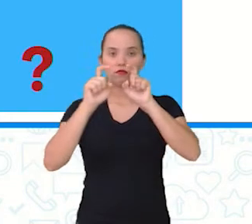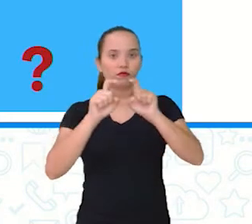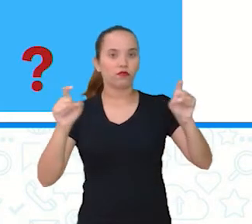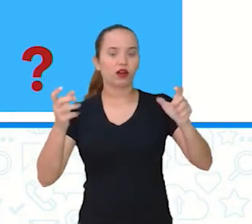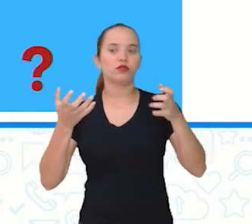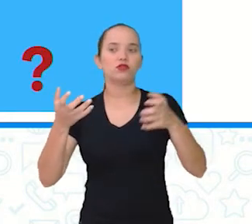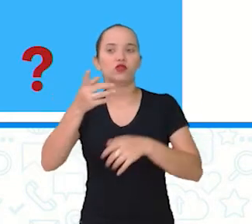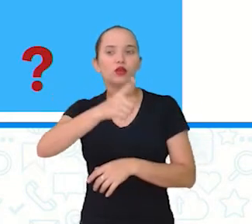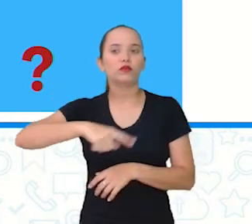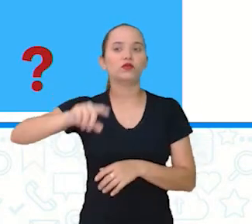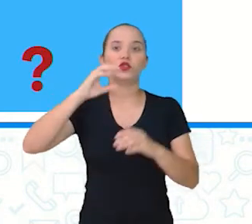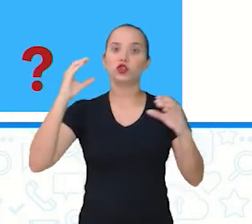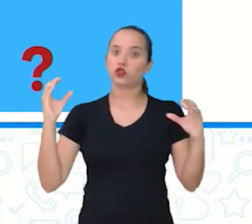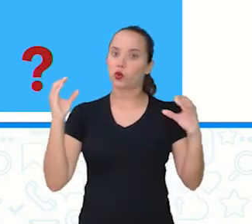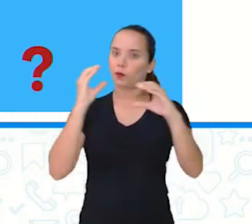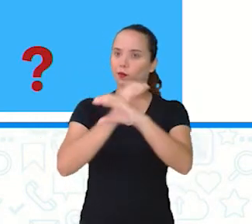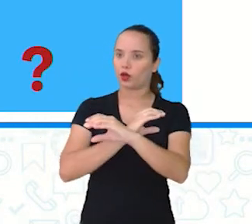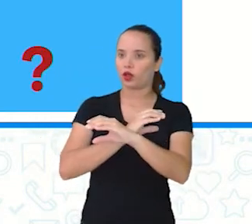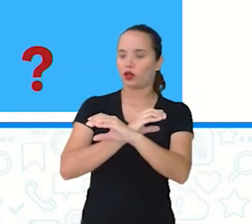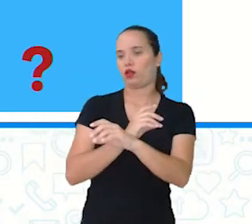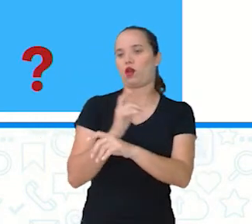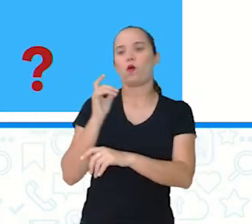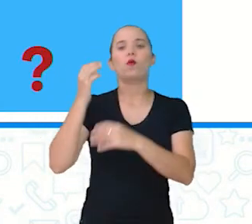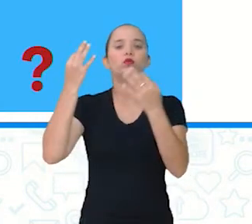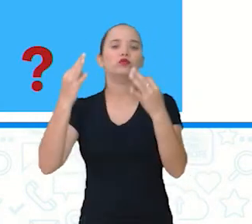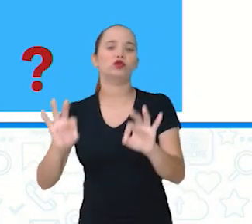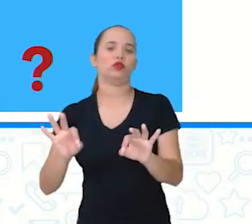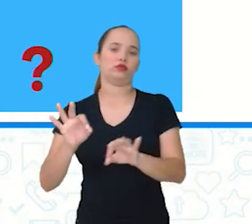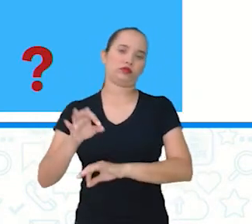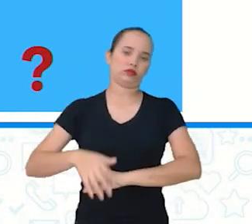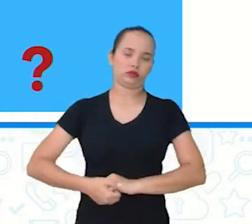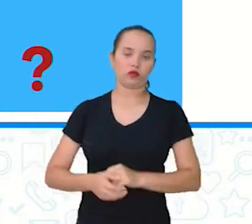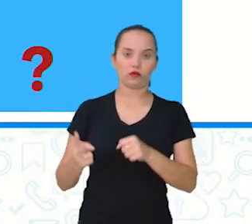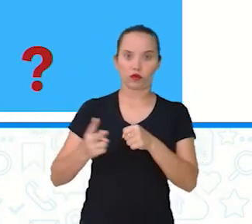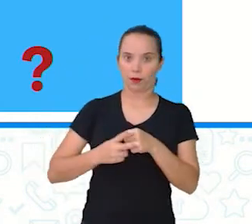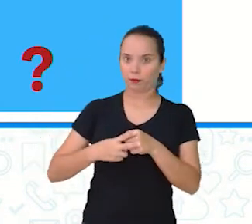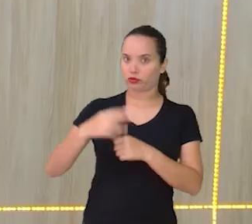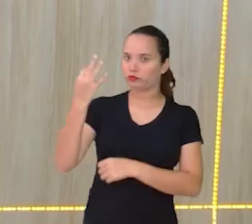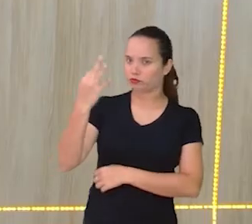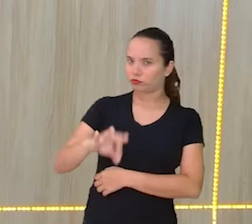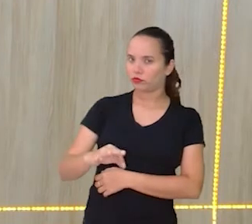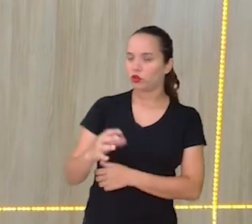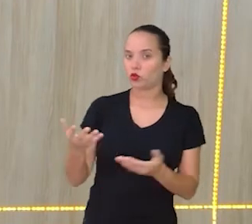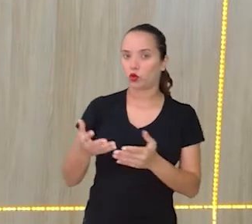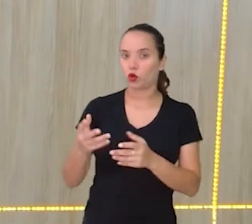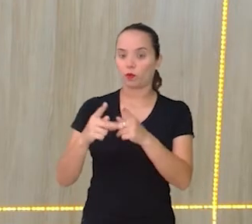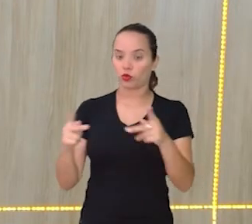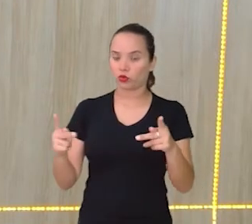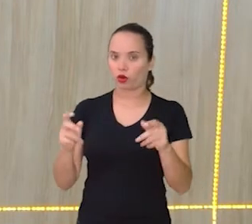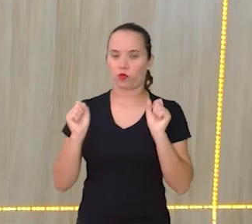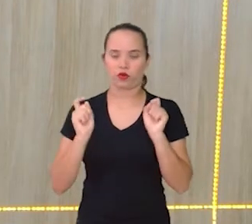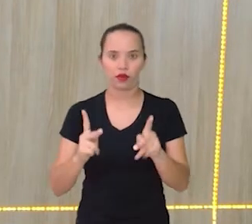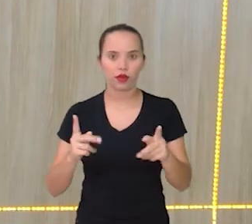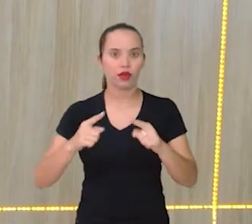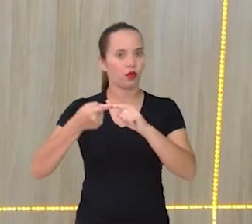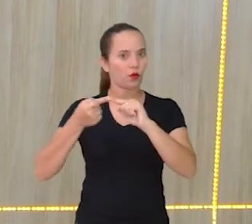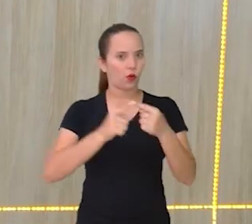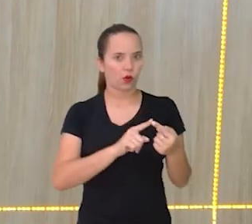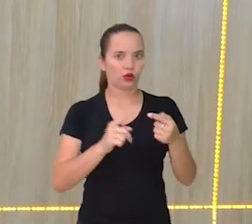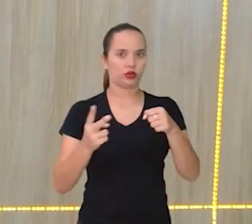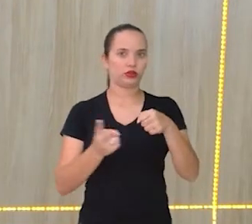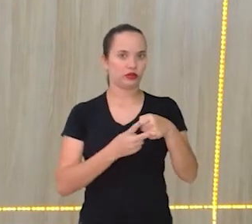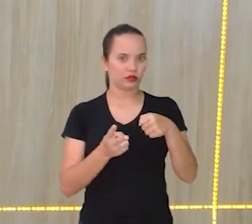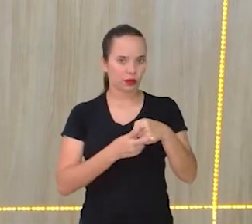completem com o plural, tá certo? Porque agora, gente, iremos concordar, iremos